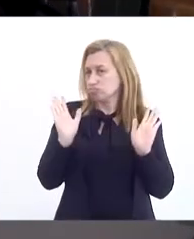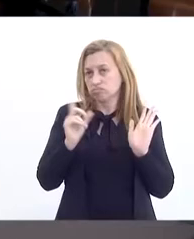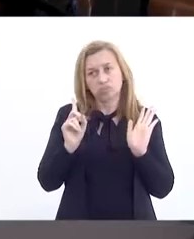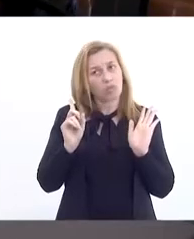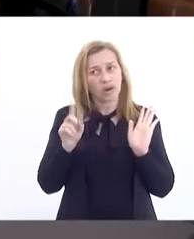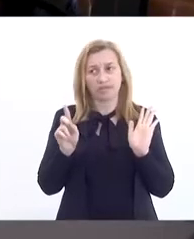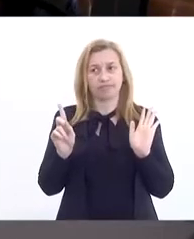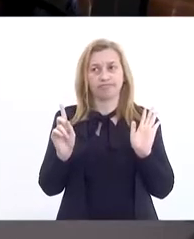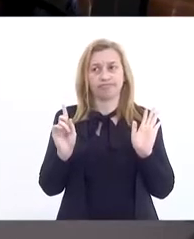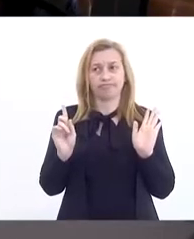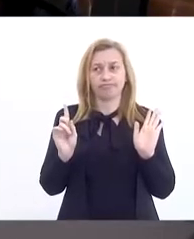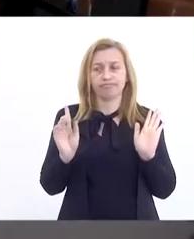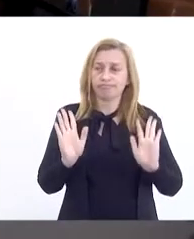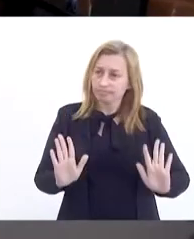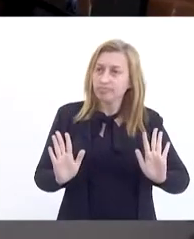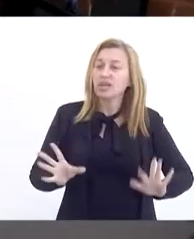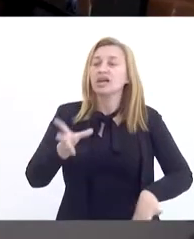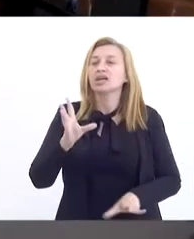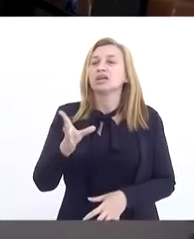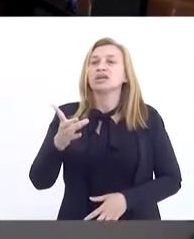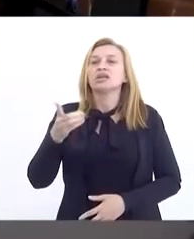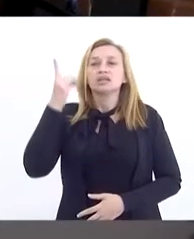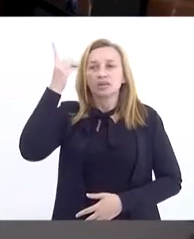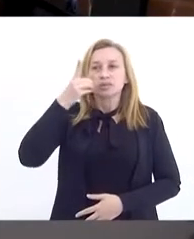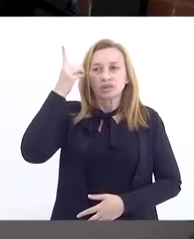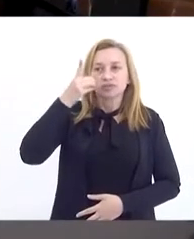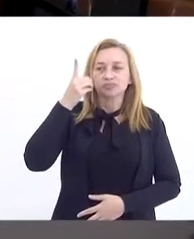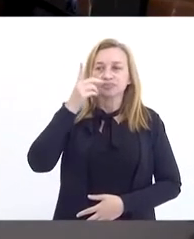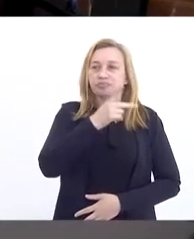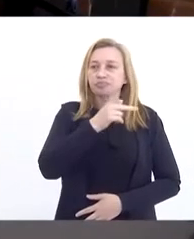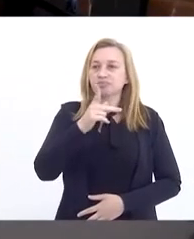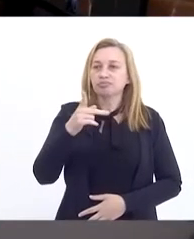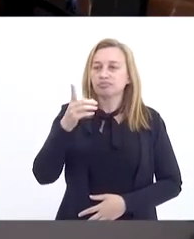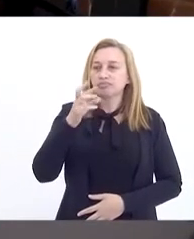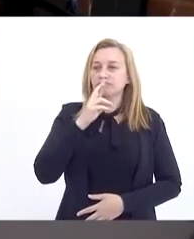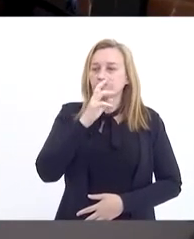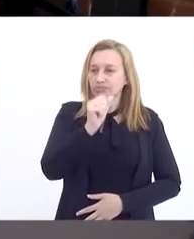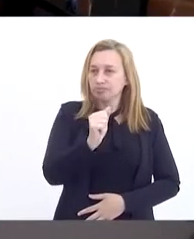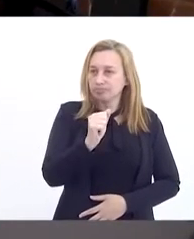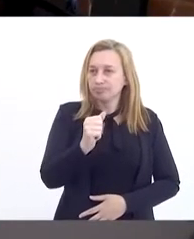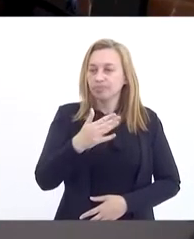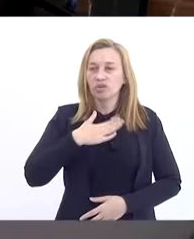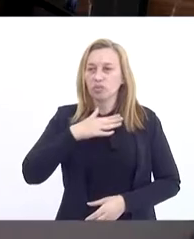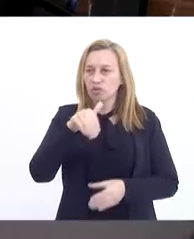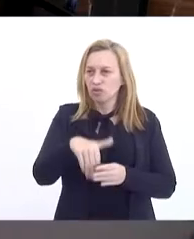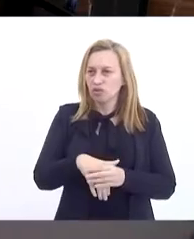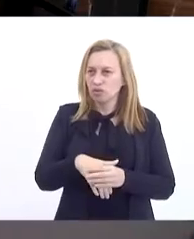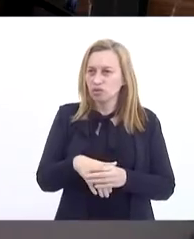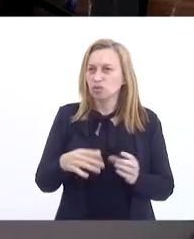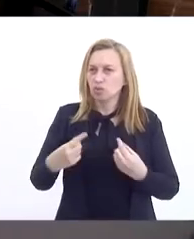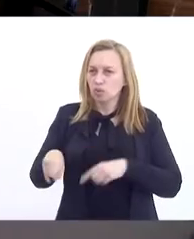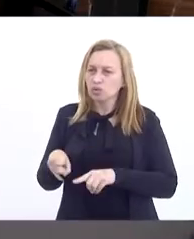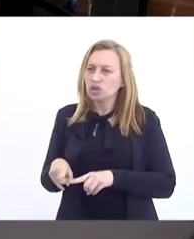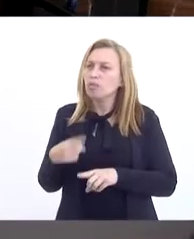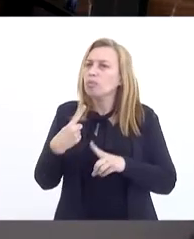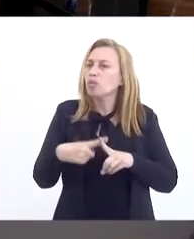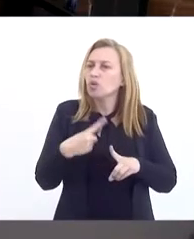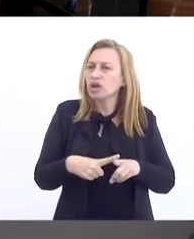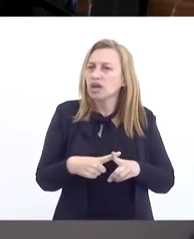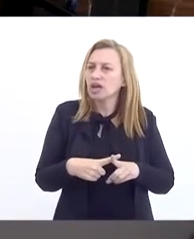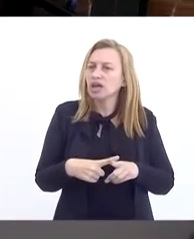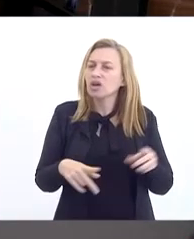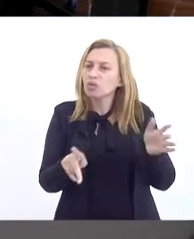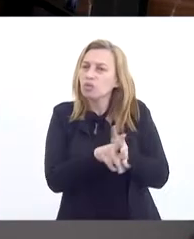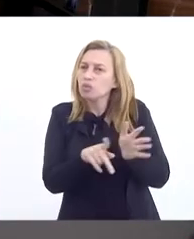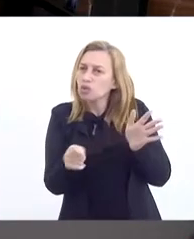sendo. Presidente. Deputado Rodrigo Amorim para discutir. O meu voto divergente é porque o presente